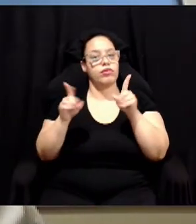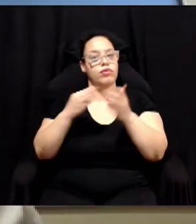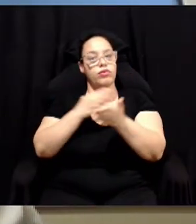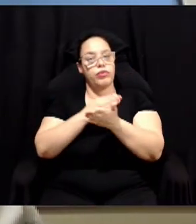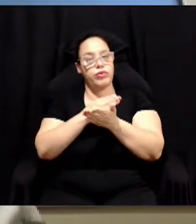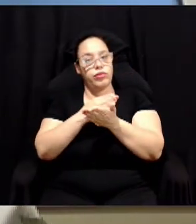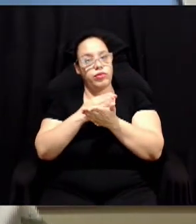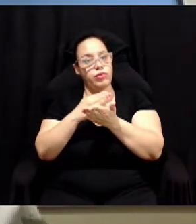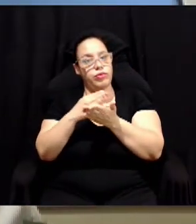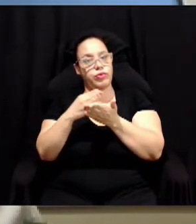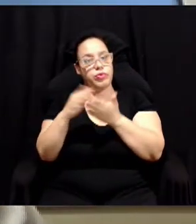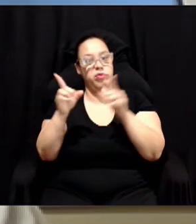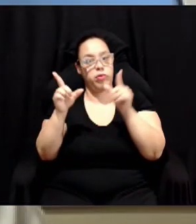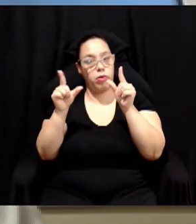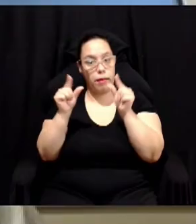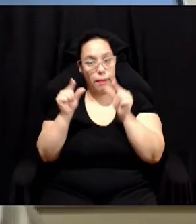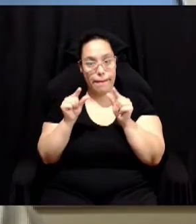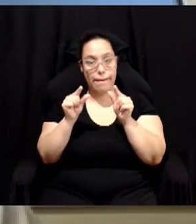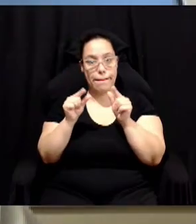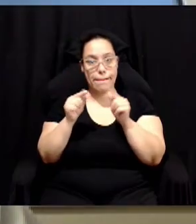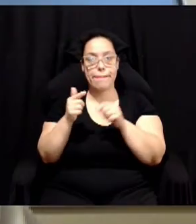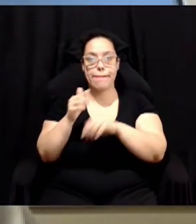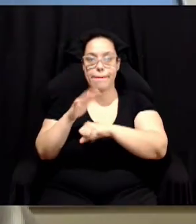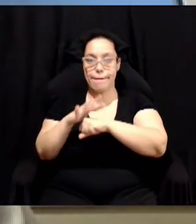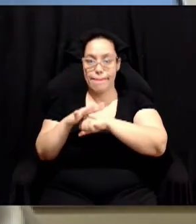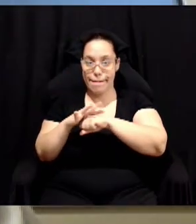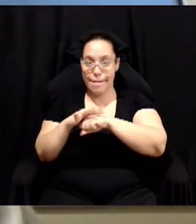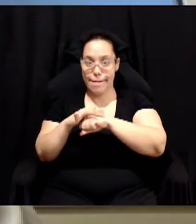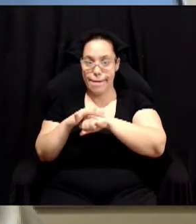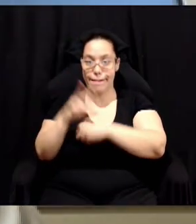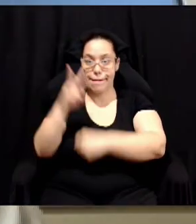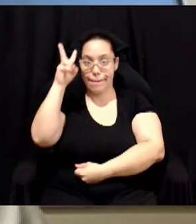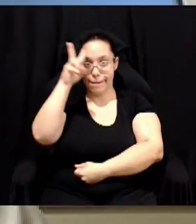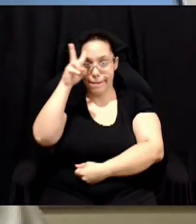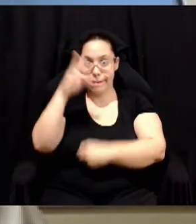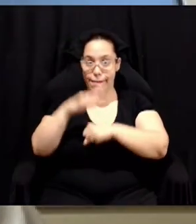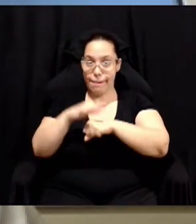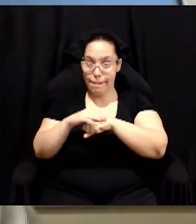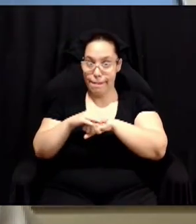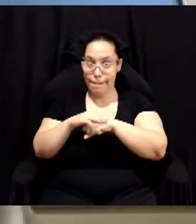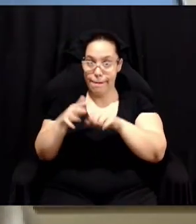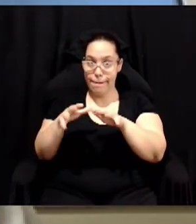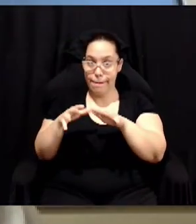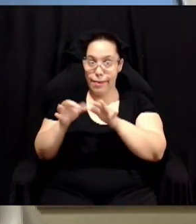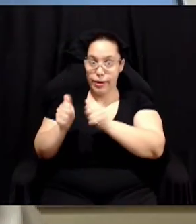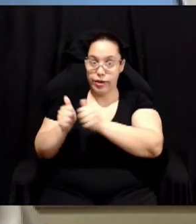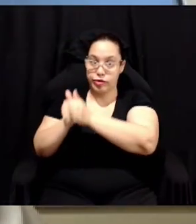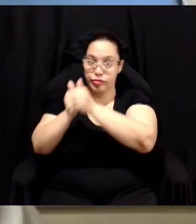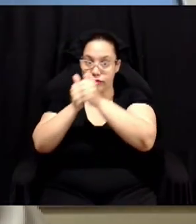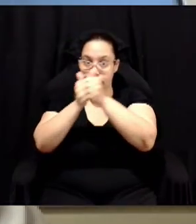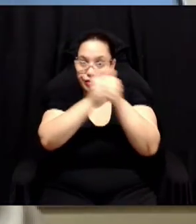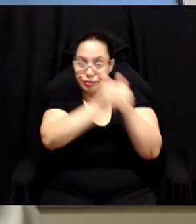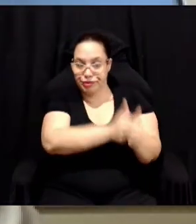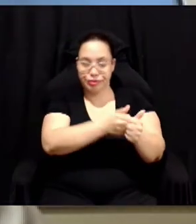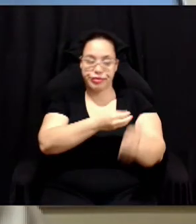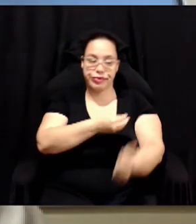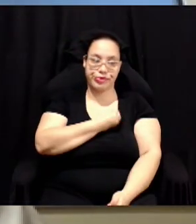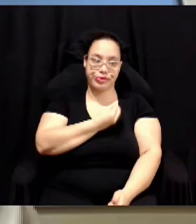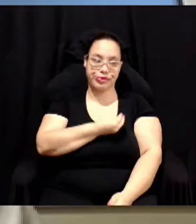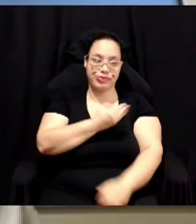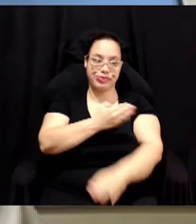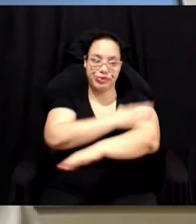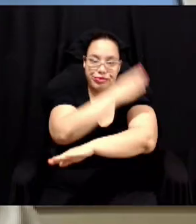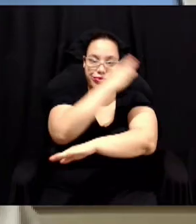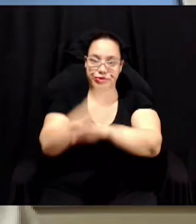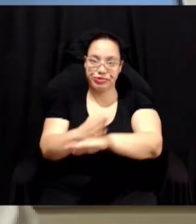curso da doença, porque tem que lembrar que a doença de Parkinson é uma doença que vai acompanhar a pessoa a vida toda, a perda de